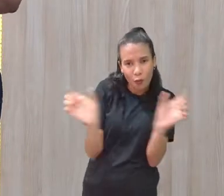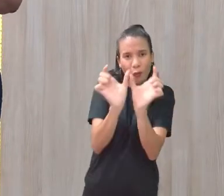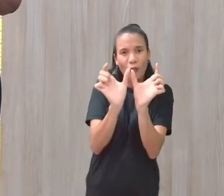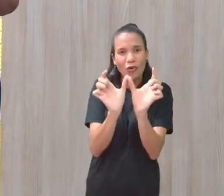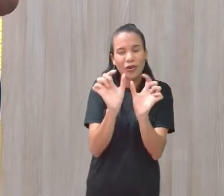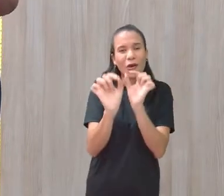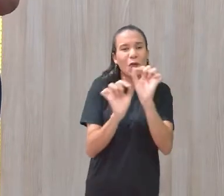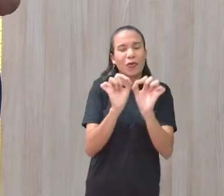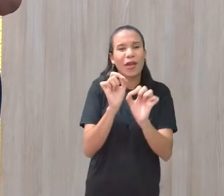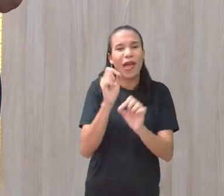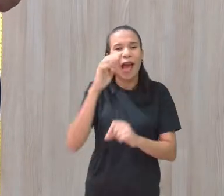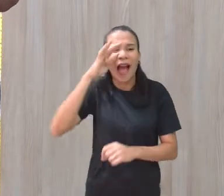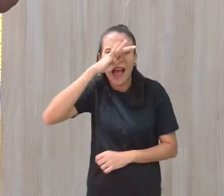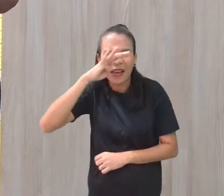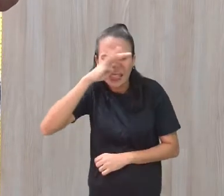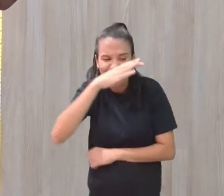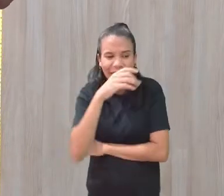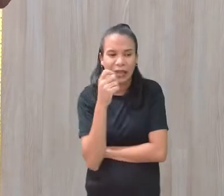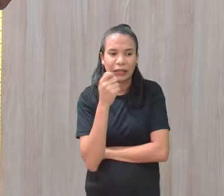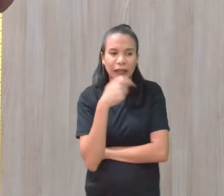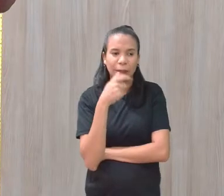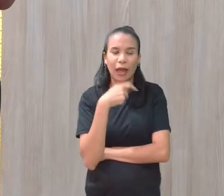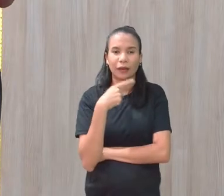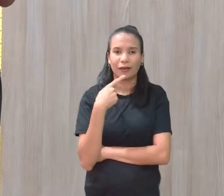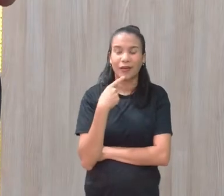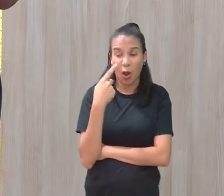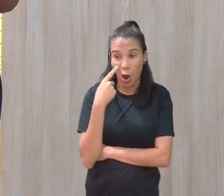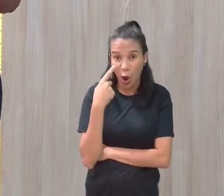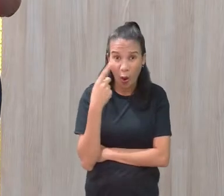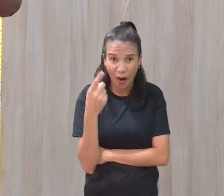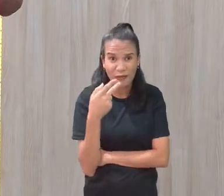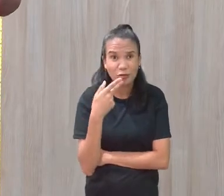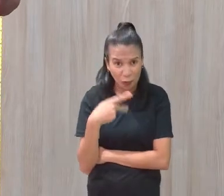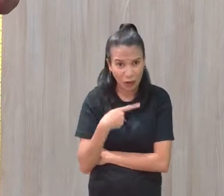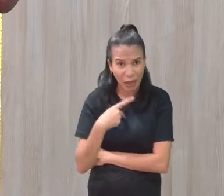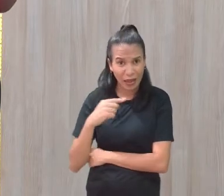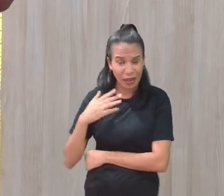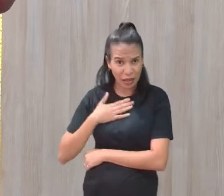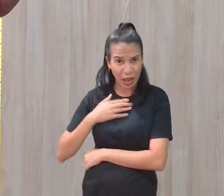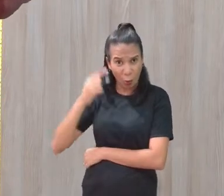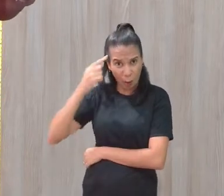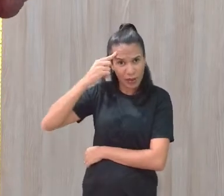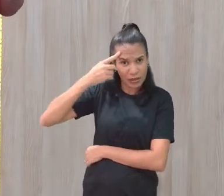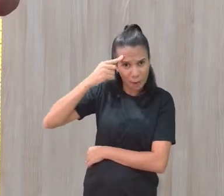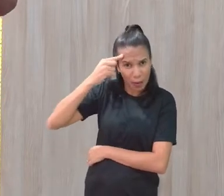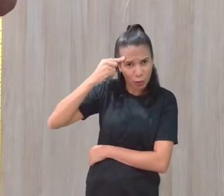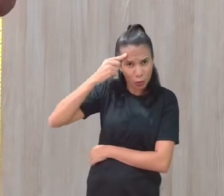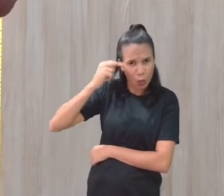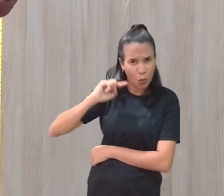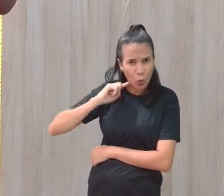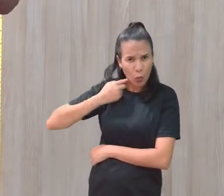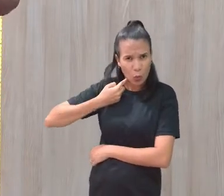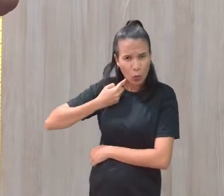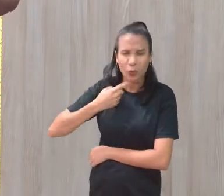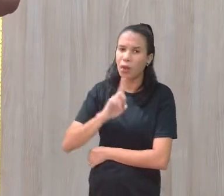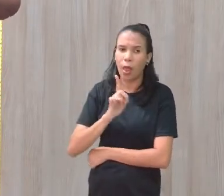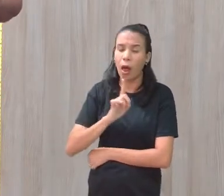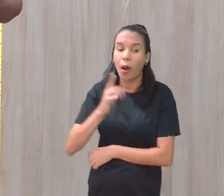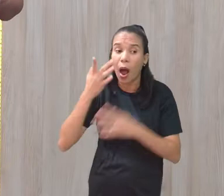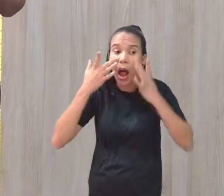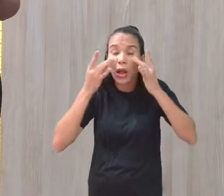Qual seria a crítica? Para de dizer que a gente minha mente está poluída. Não, preste atenção em outras coisas que